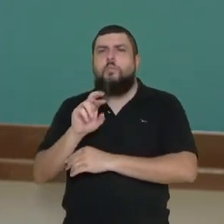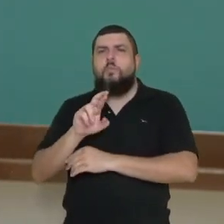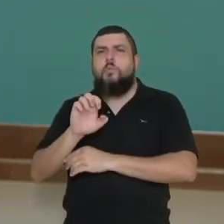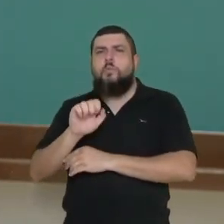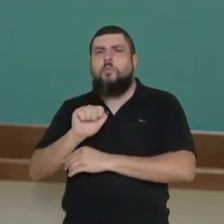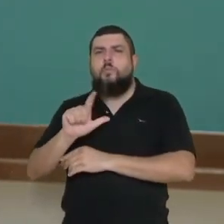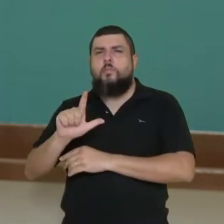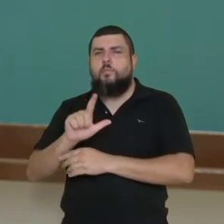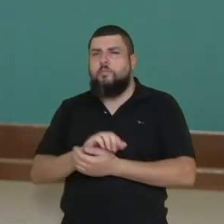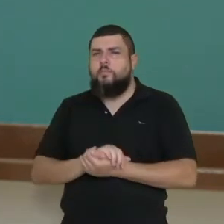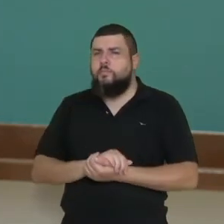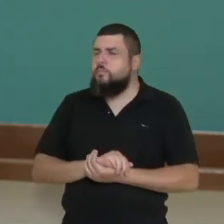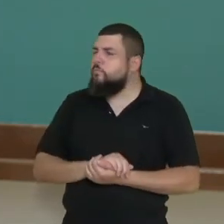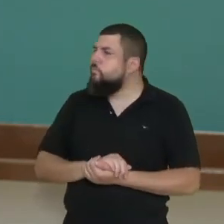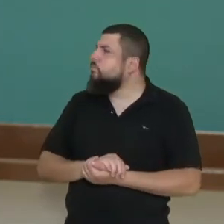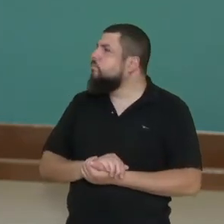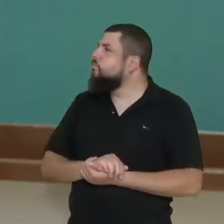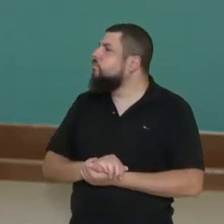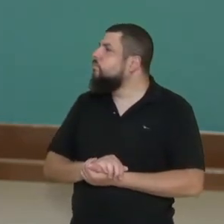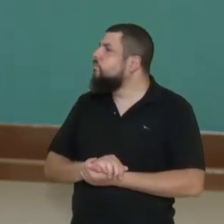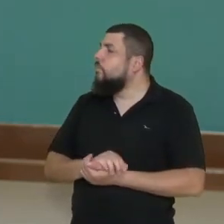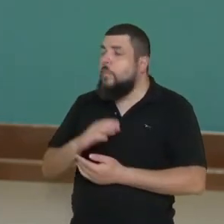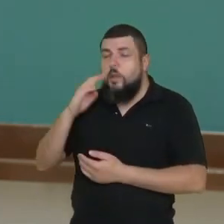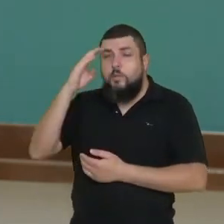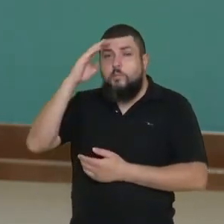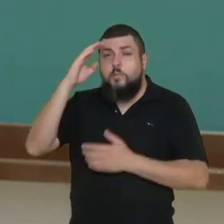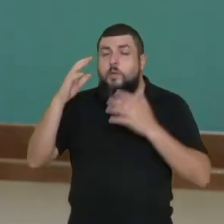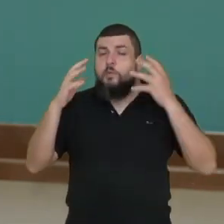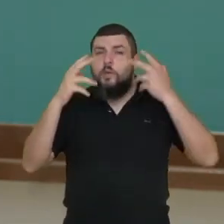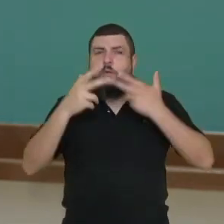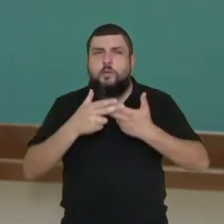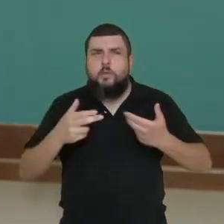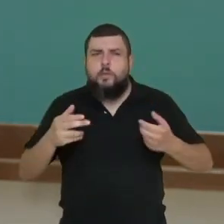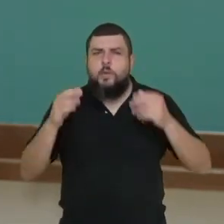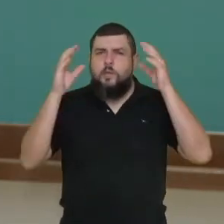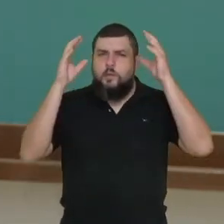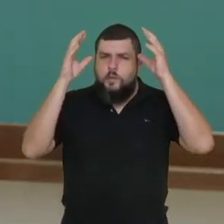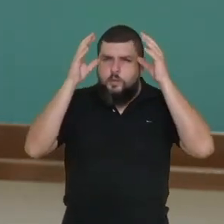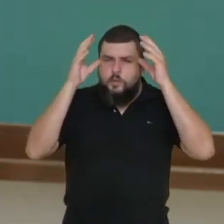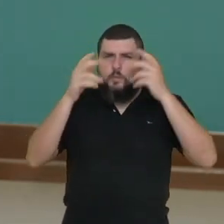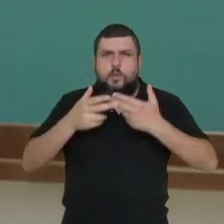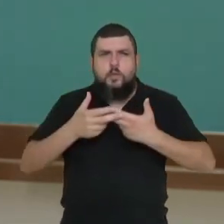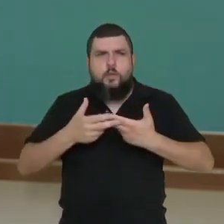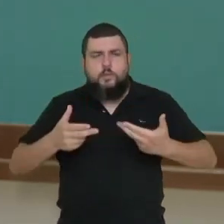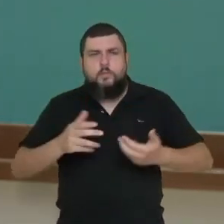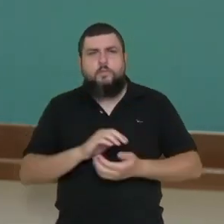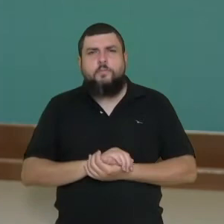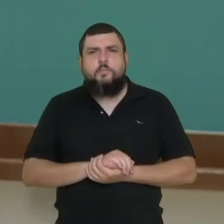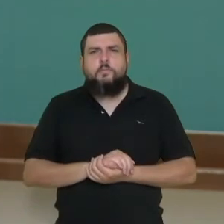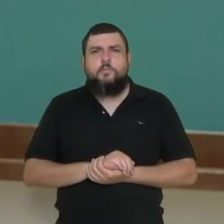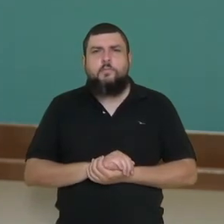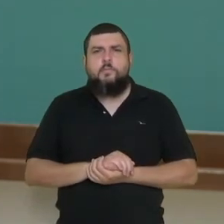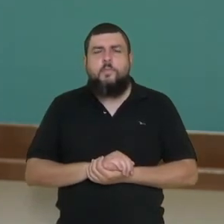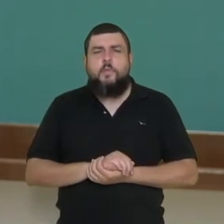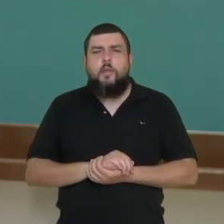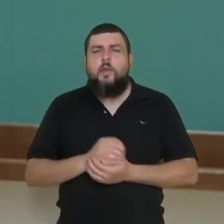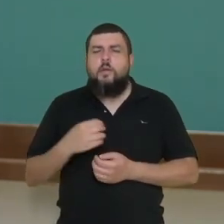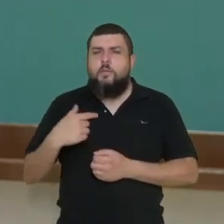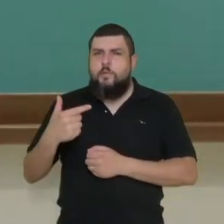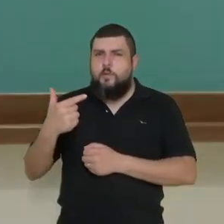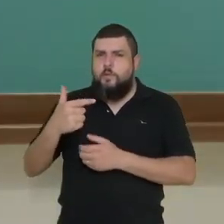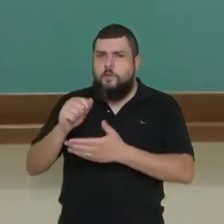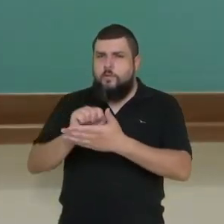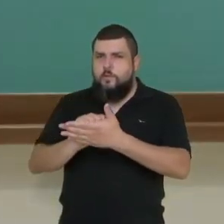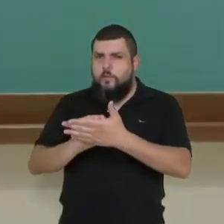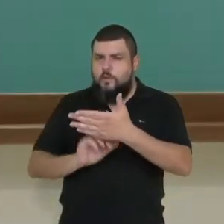os principais animais são lobos, ursos, cervos, alces, né? E assim vai. Então, numa segunda atividade aqui,